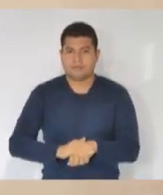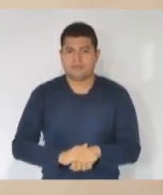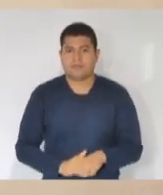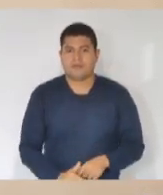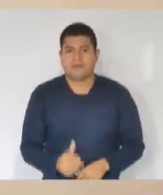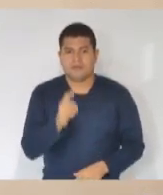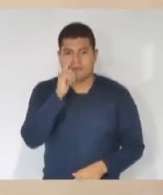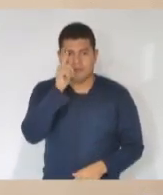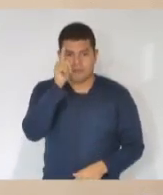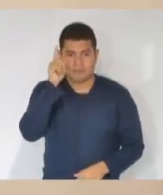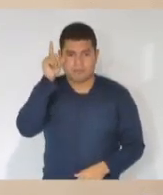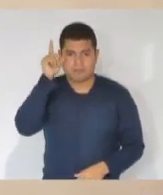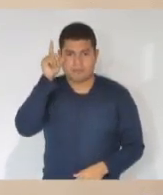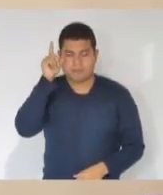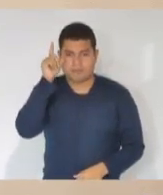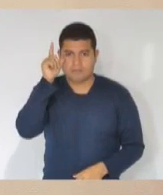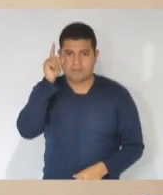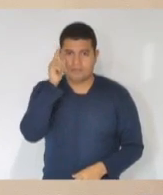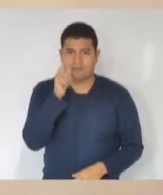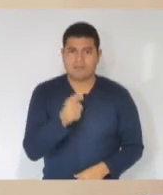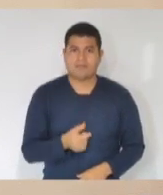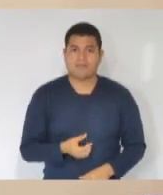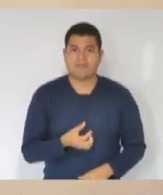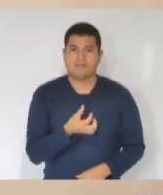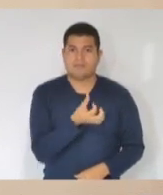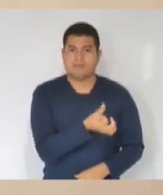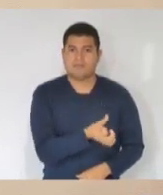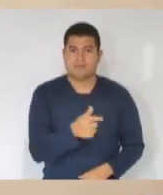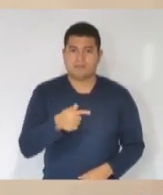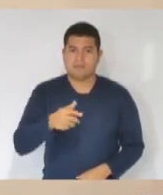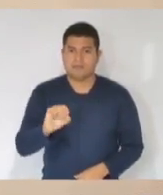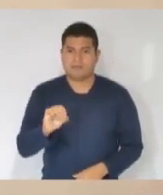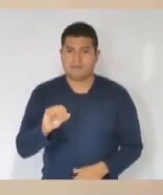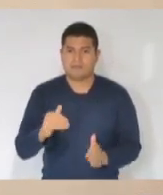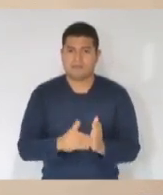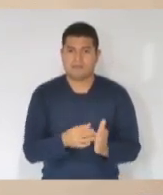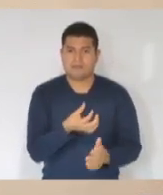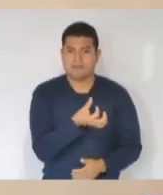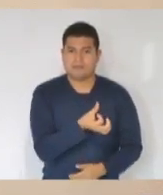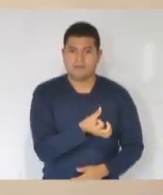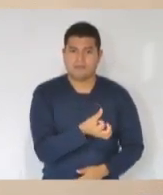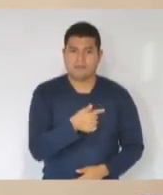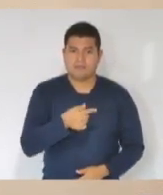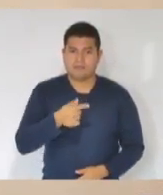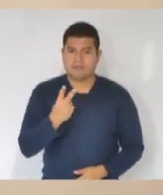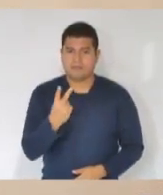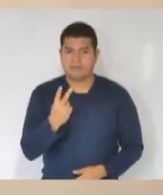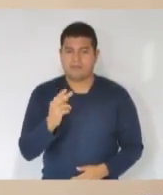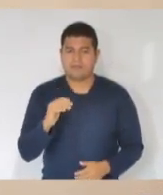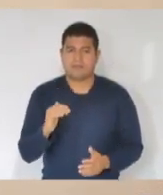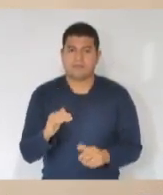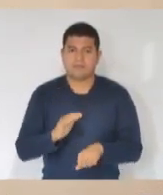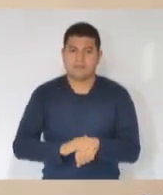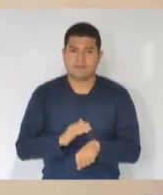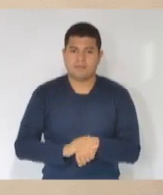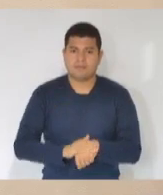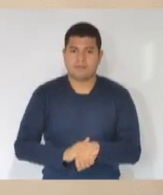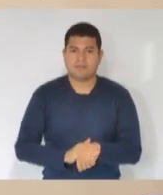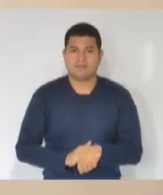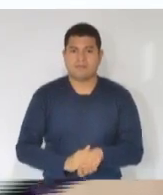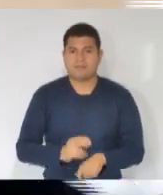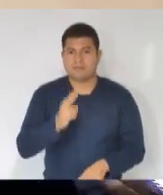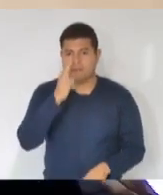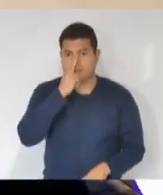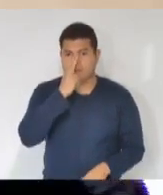Schuster. E indicações de número 670 a 672, de autoria do deputado Nazareno Martins.